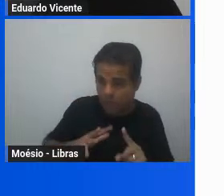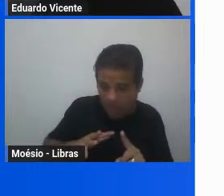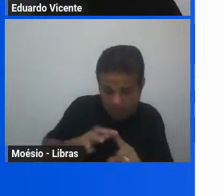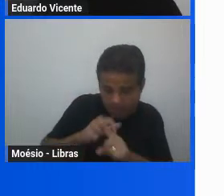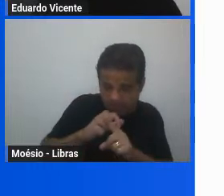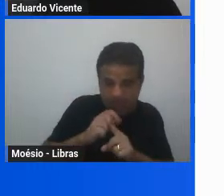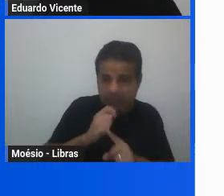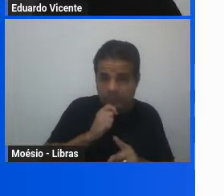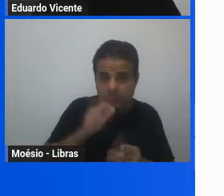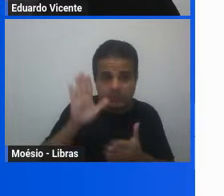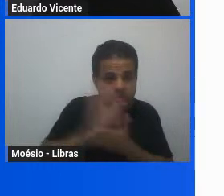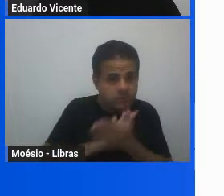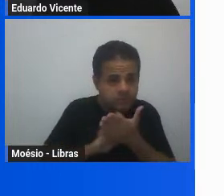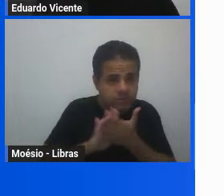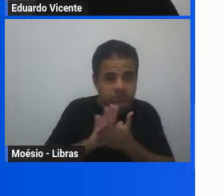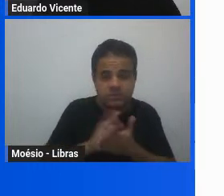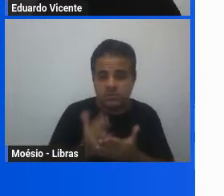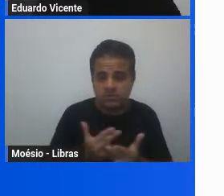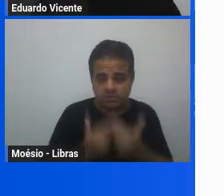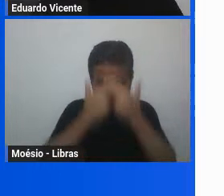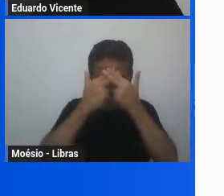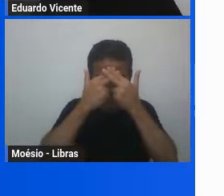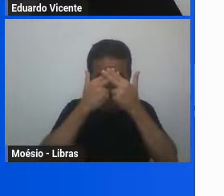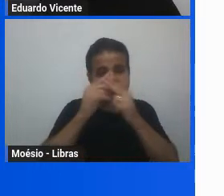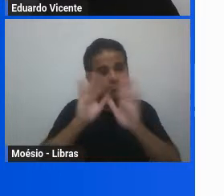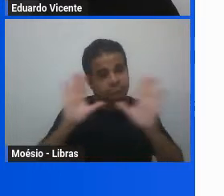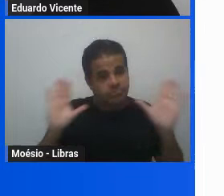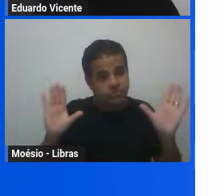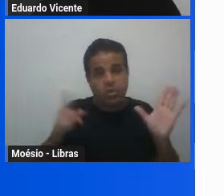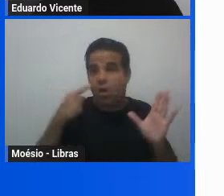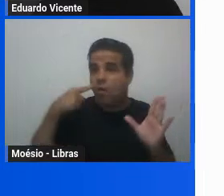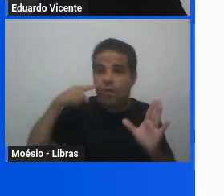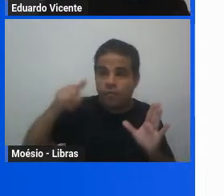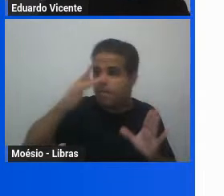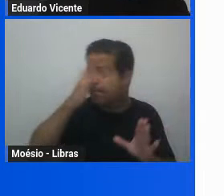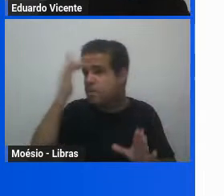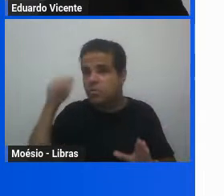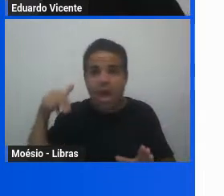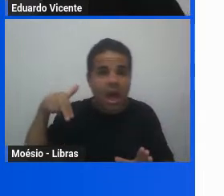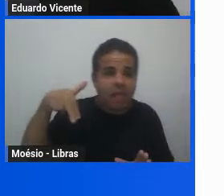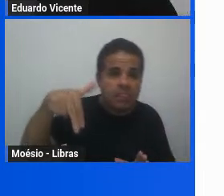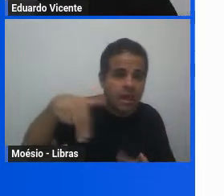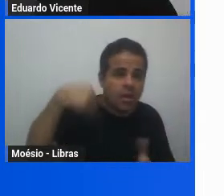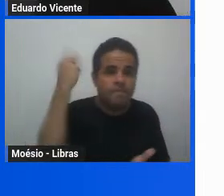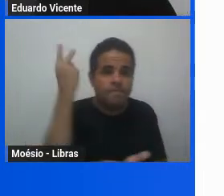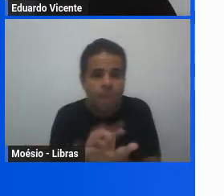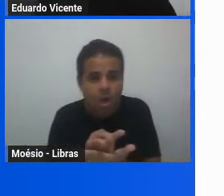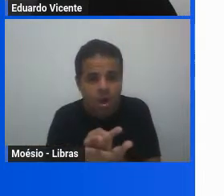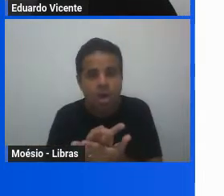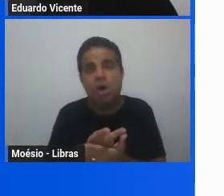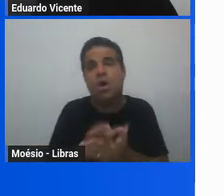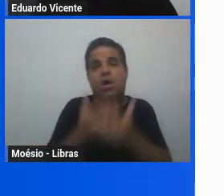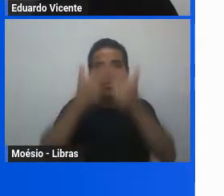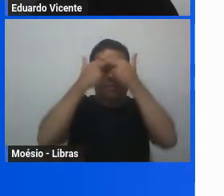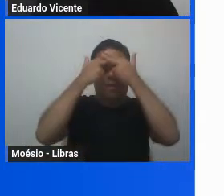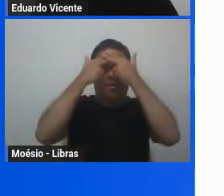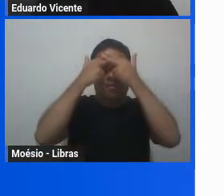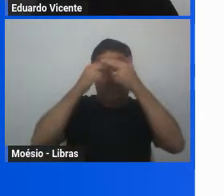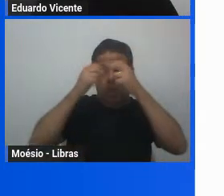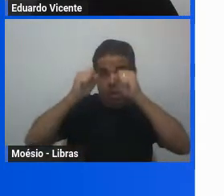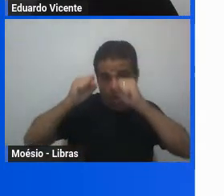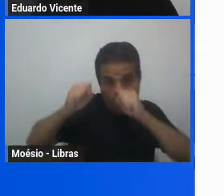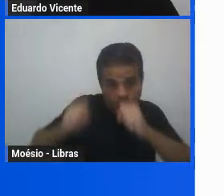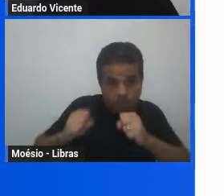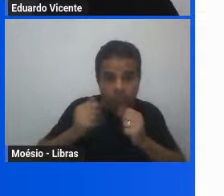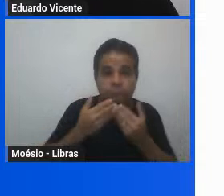ou seja, um trauma, né? Eu vi alguém correndo, caiu e desmaiou. É um trauma. Eu posso hiperestender a